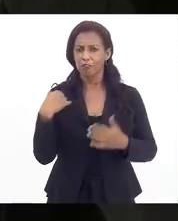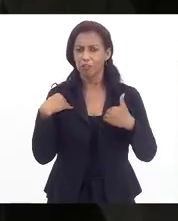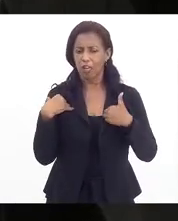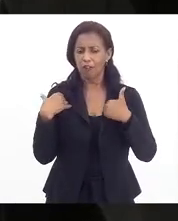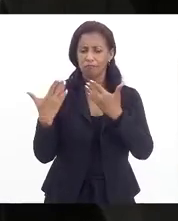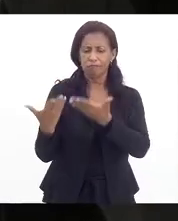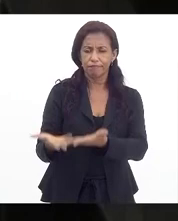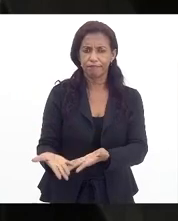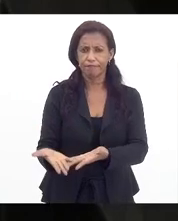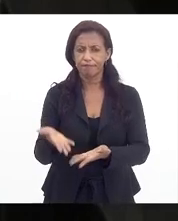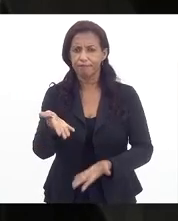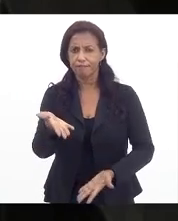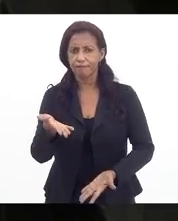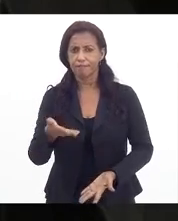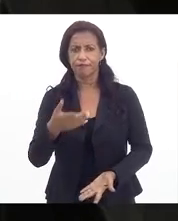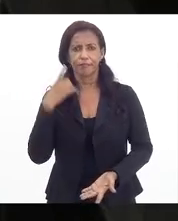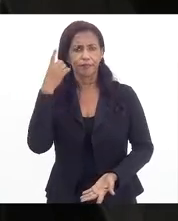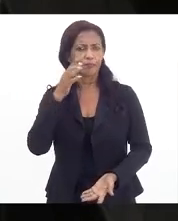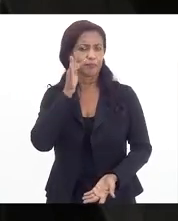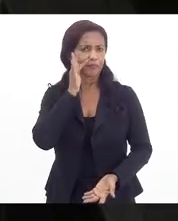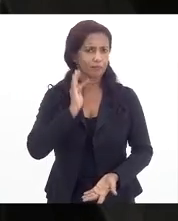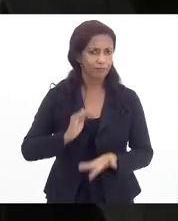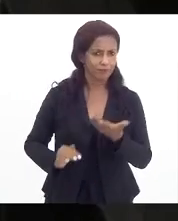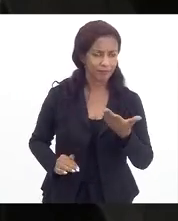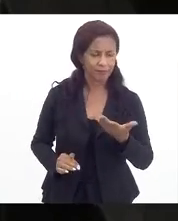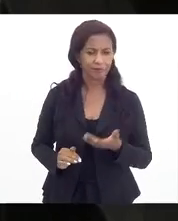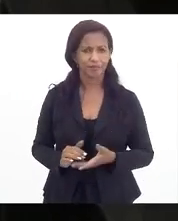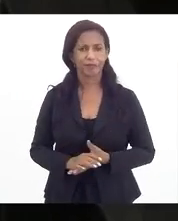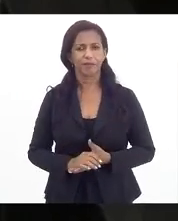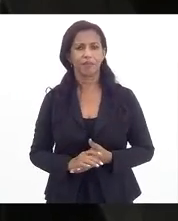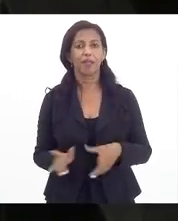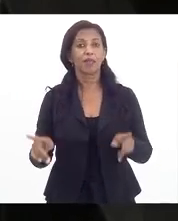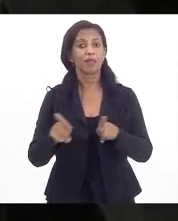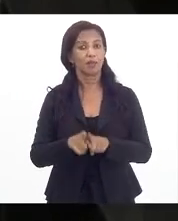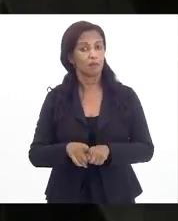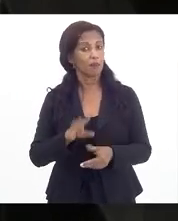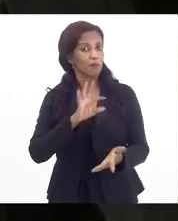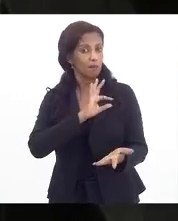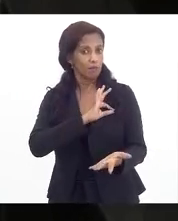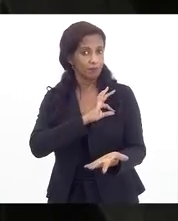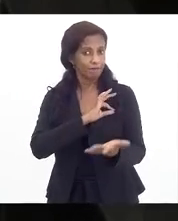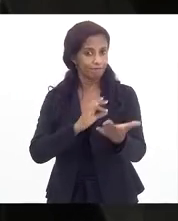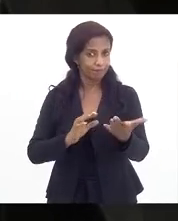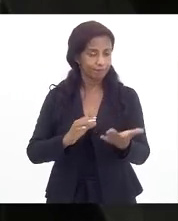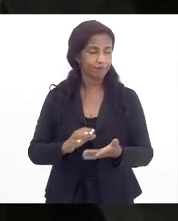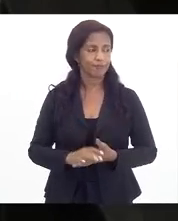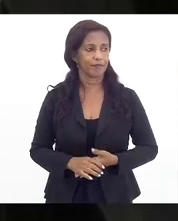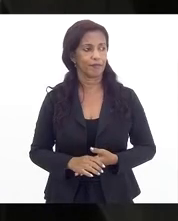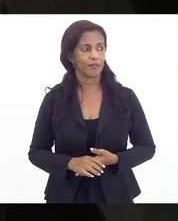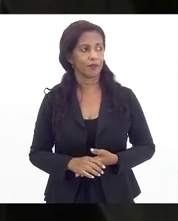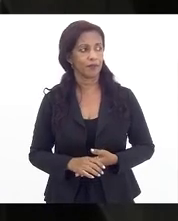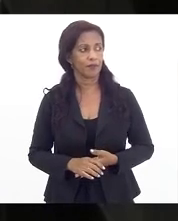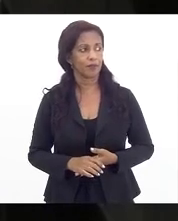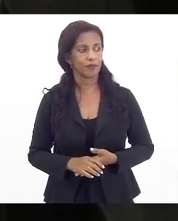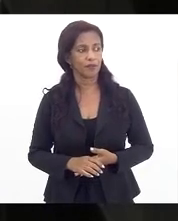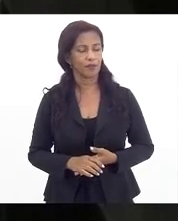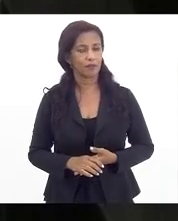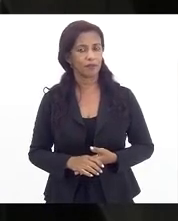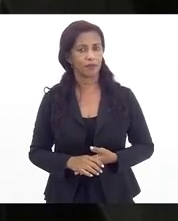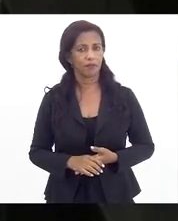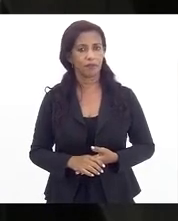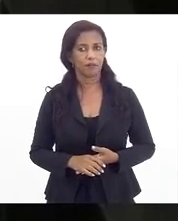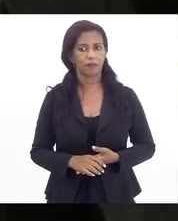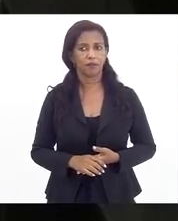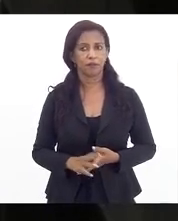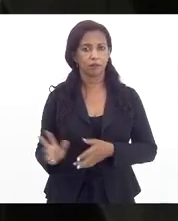declinado aqui e pelo Deputado Flávio serafini também pela deputada Martha Rocha é a